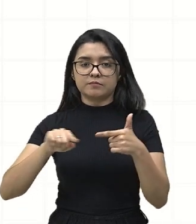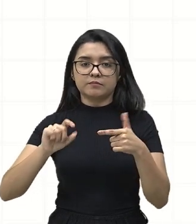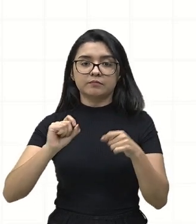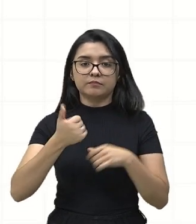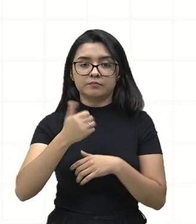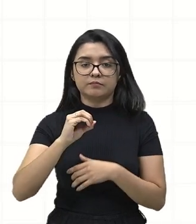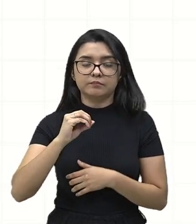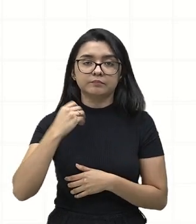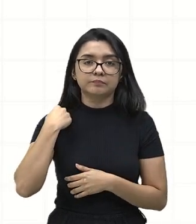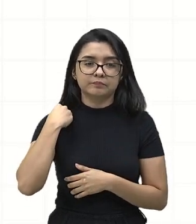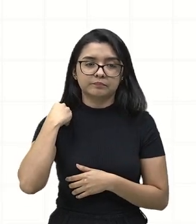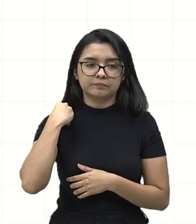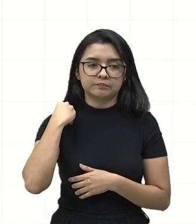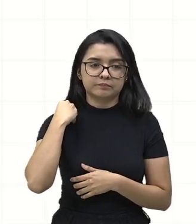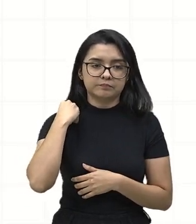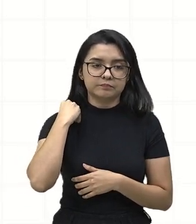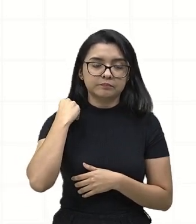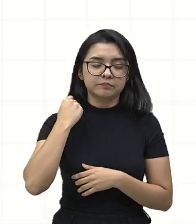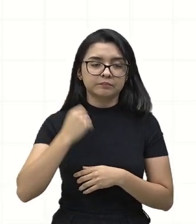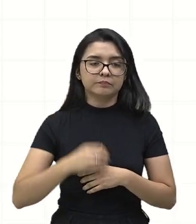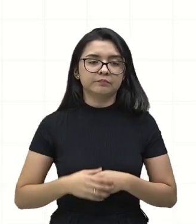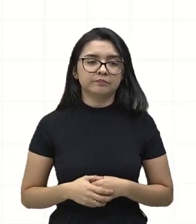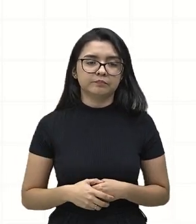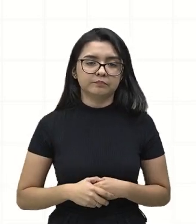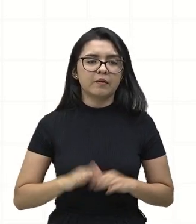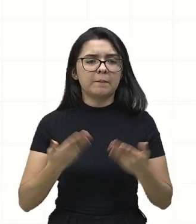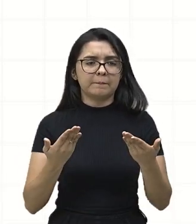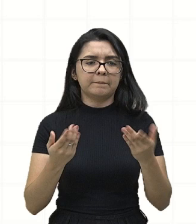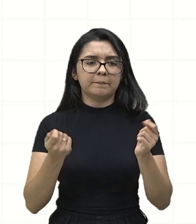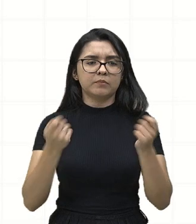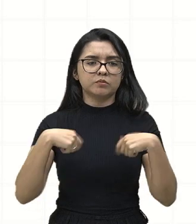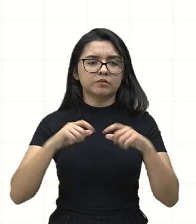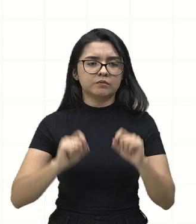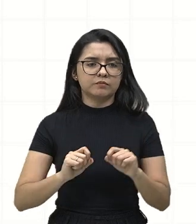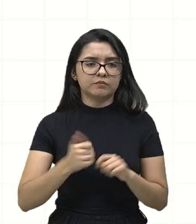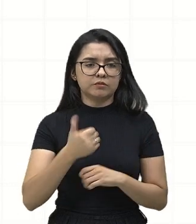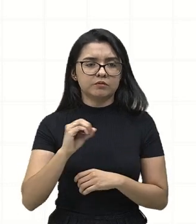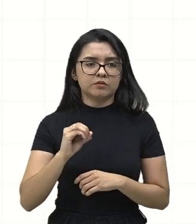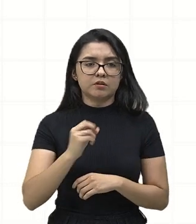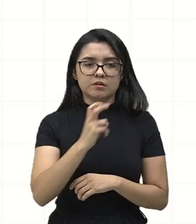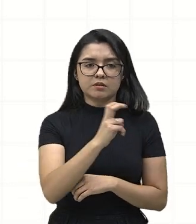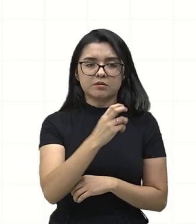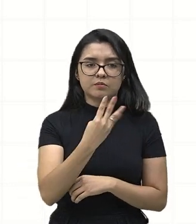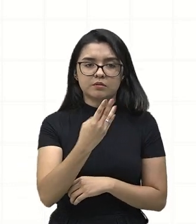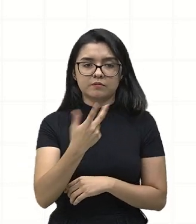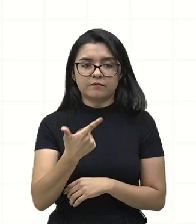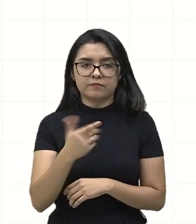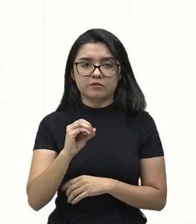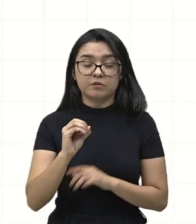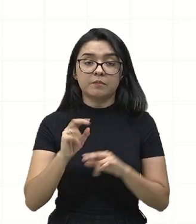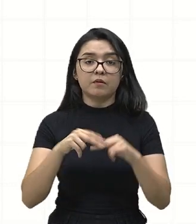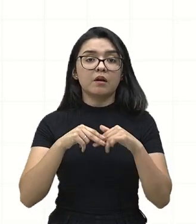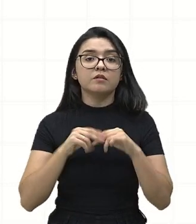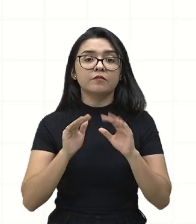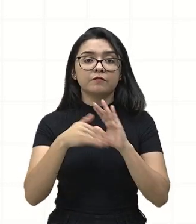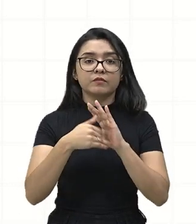5.420 é divisível por 10. Por quê? Porque ele termina em